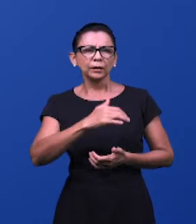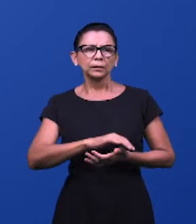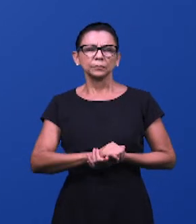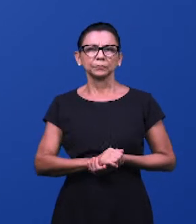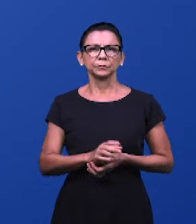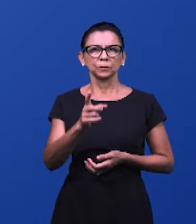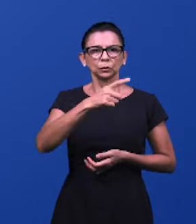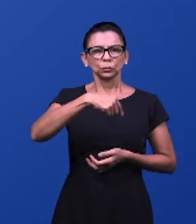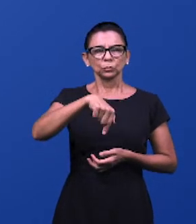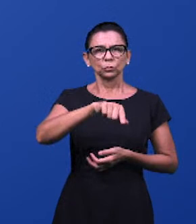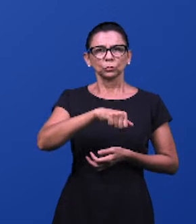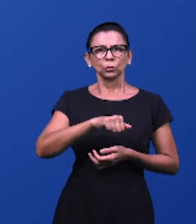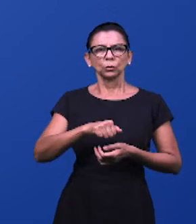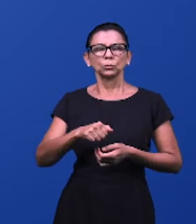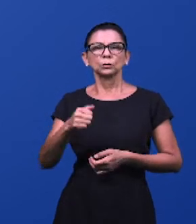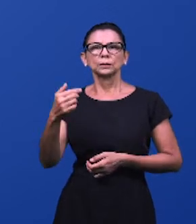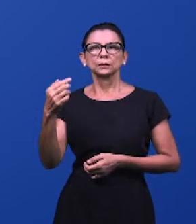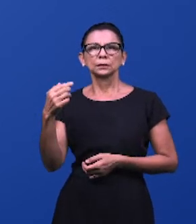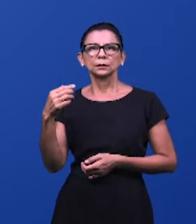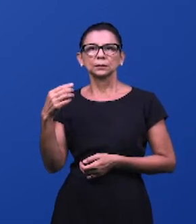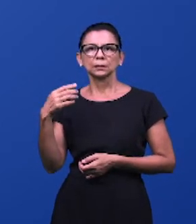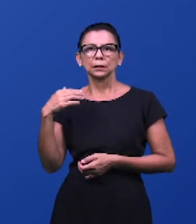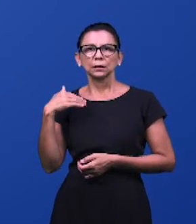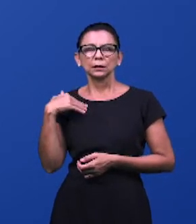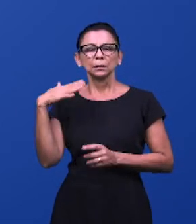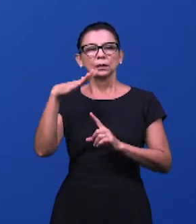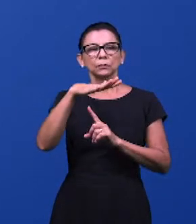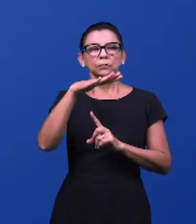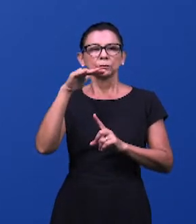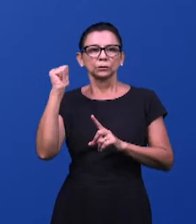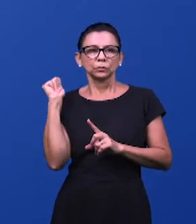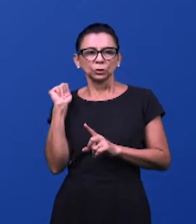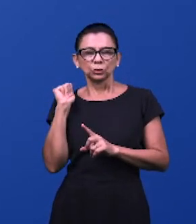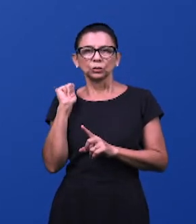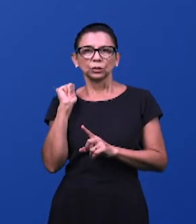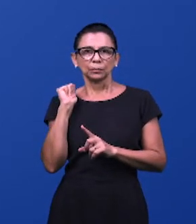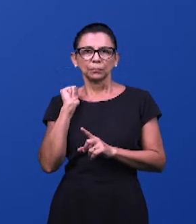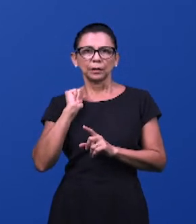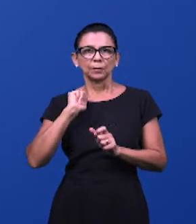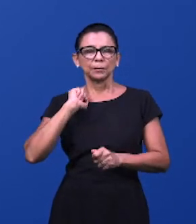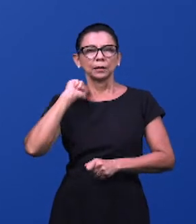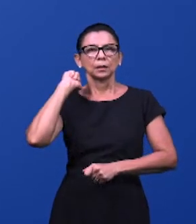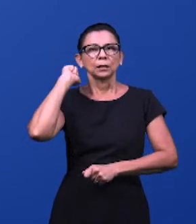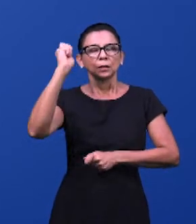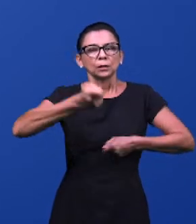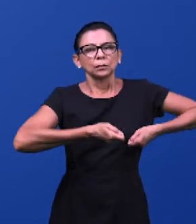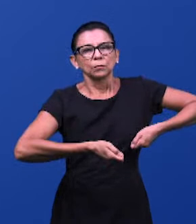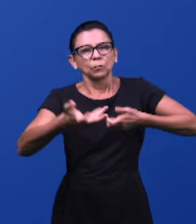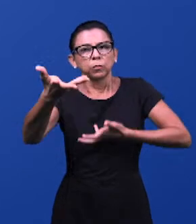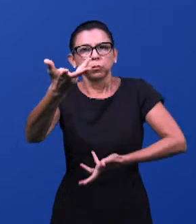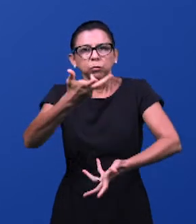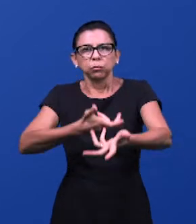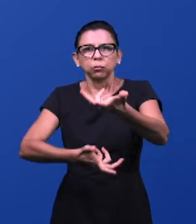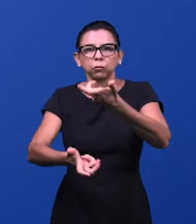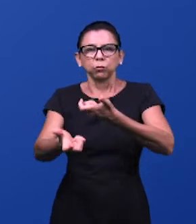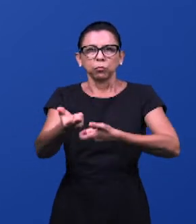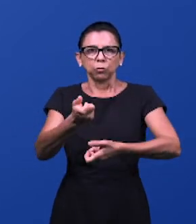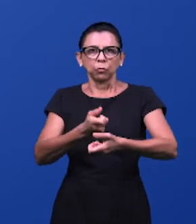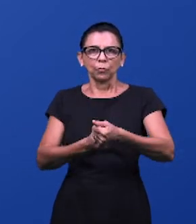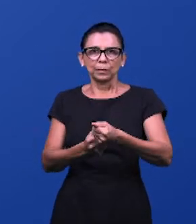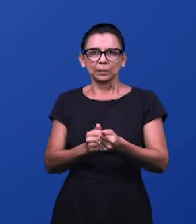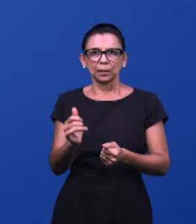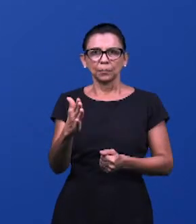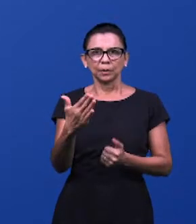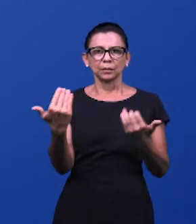mim, e eu vos farei pescadores de homens. Então eles deixaram imediatamente as redes e o seguiram. Interessante que já